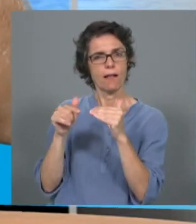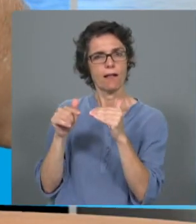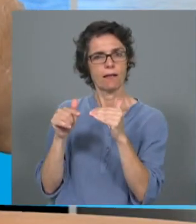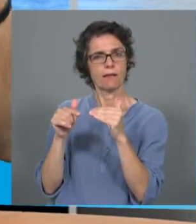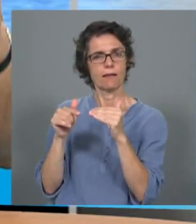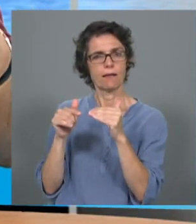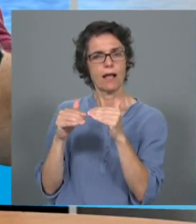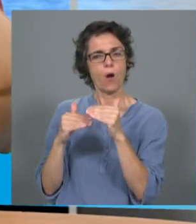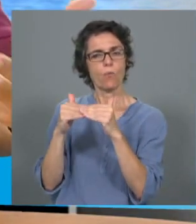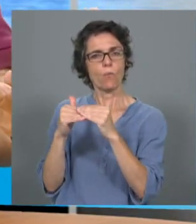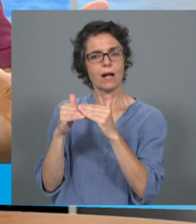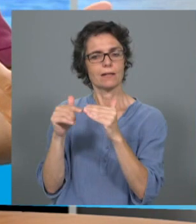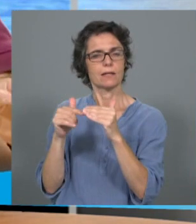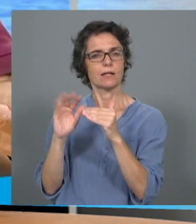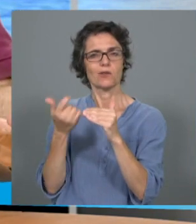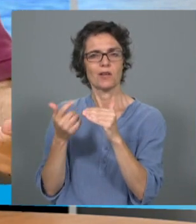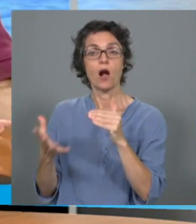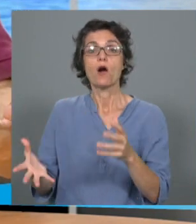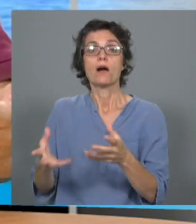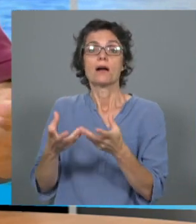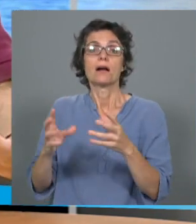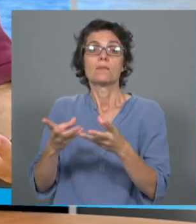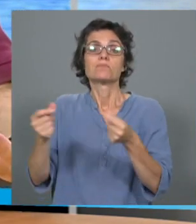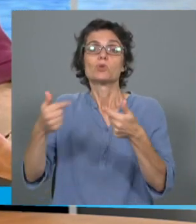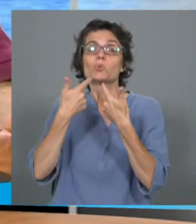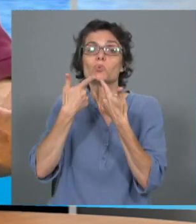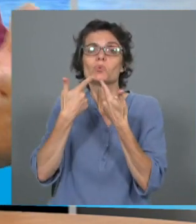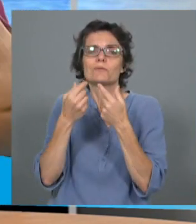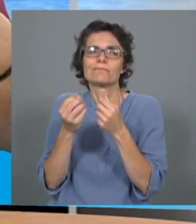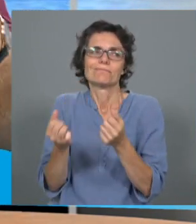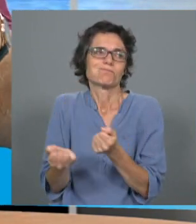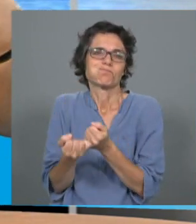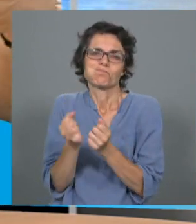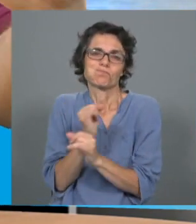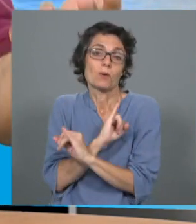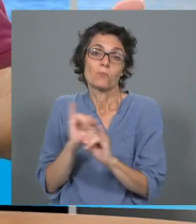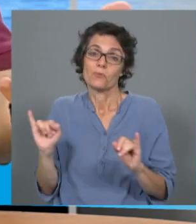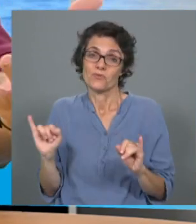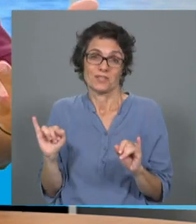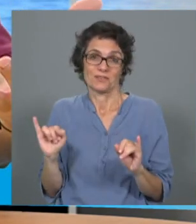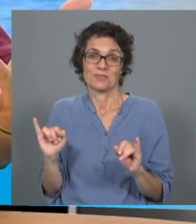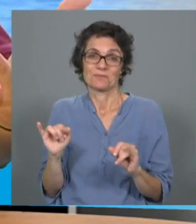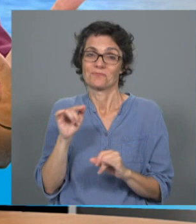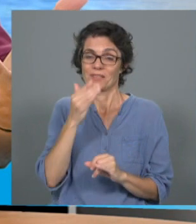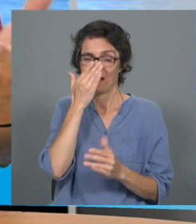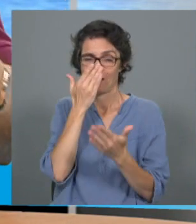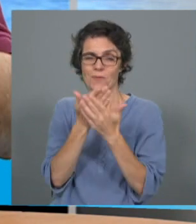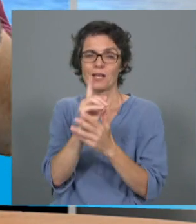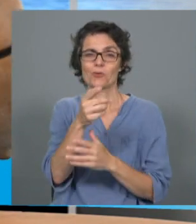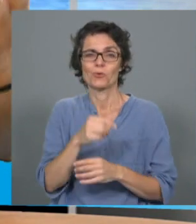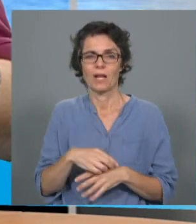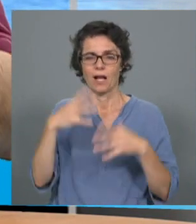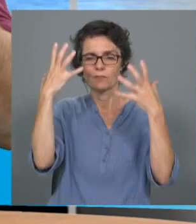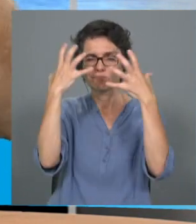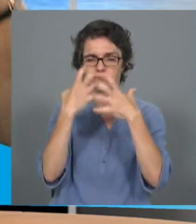muitas vezes, resolver tudo, não é? E aí é que, diante da obscuridade, lá está, nessas